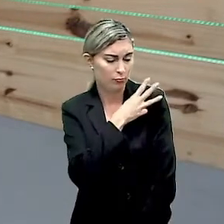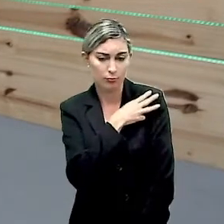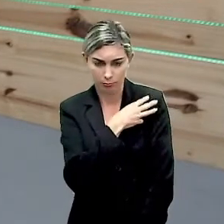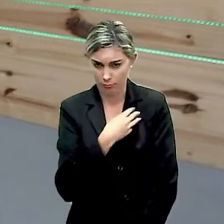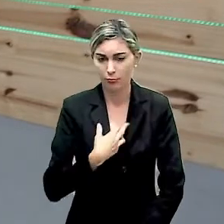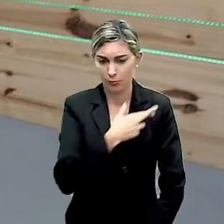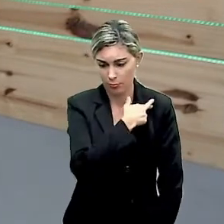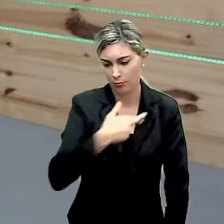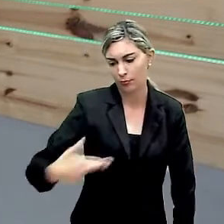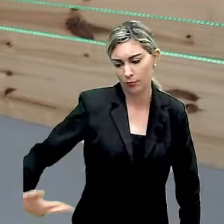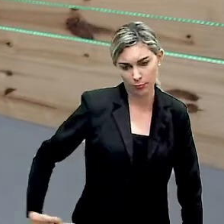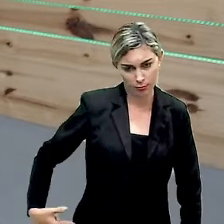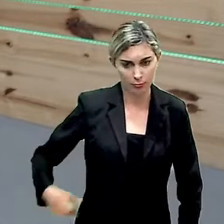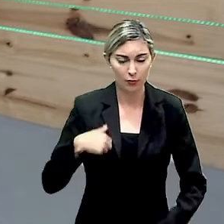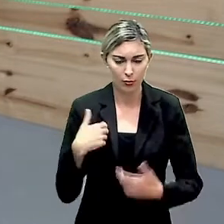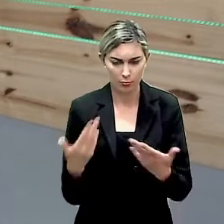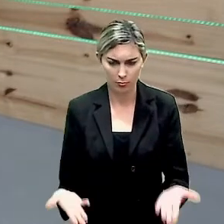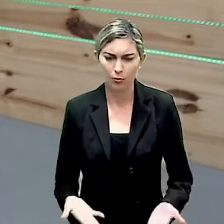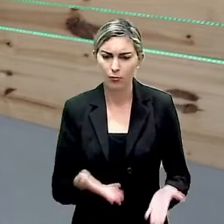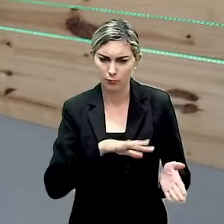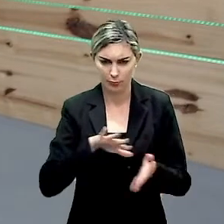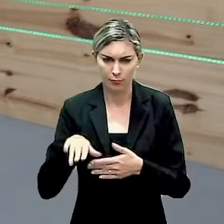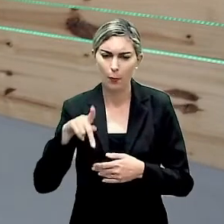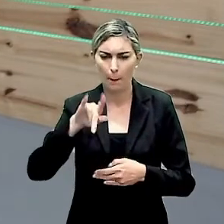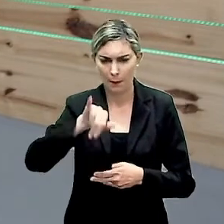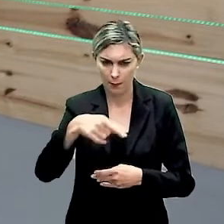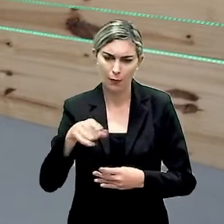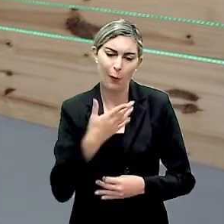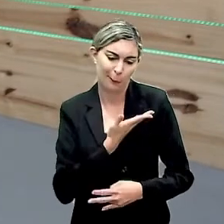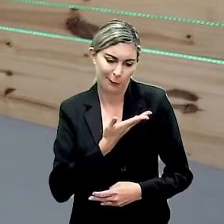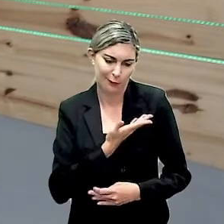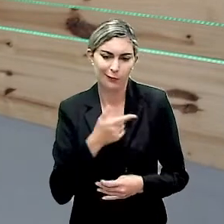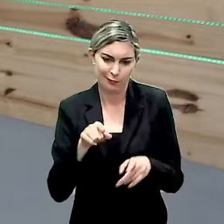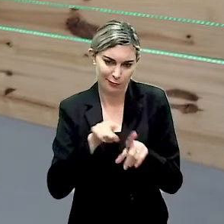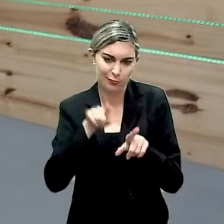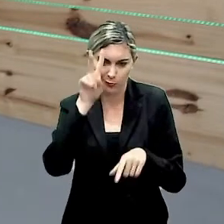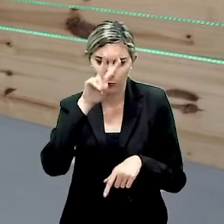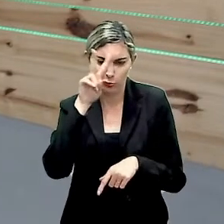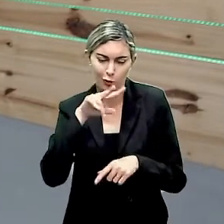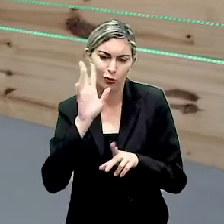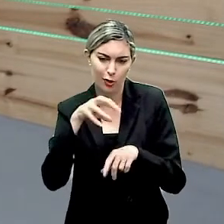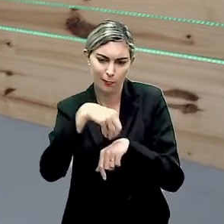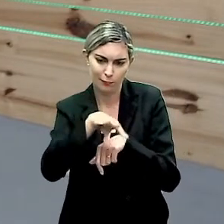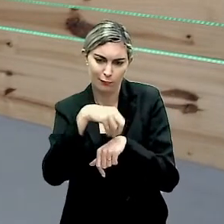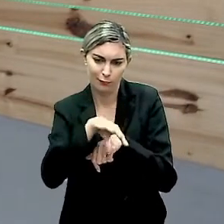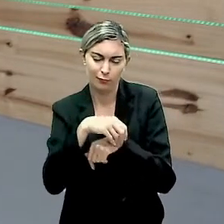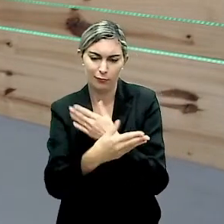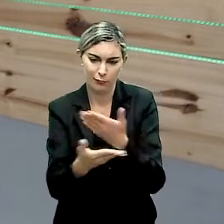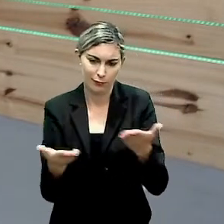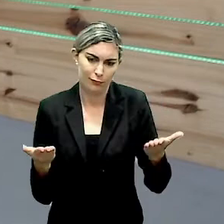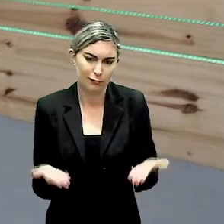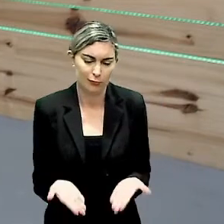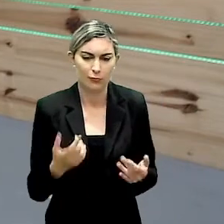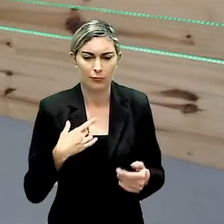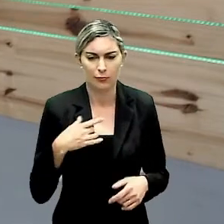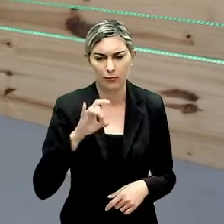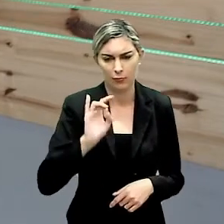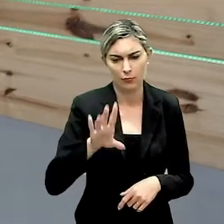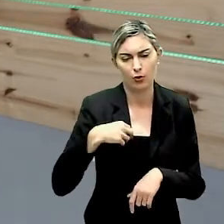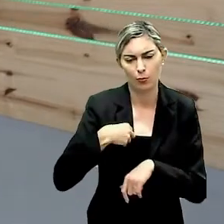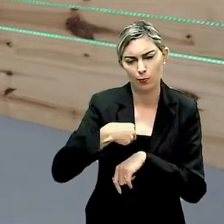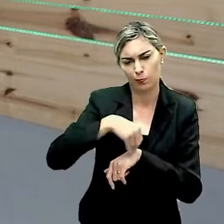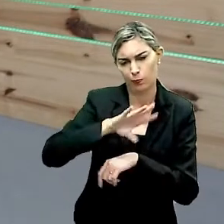a República. Em outro momento, Pimpão, nosso querido amigo, já adiantou algum assunto sobre isso. Venho aqui apenas